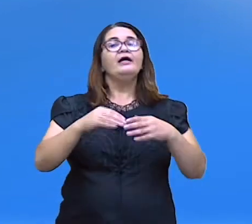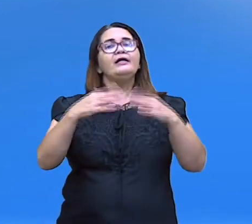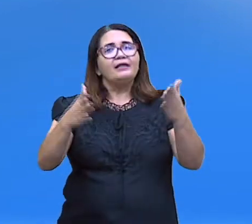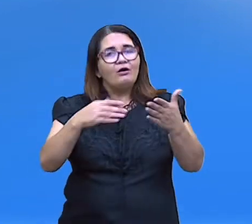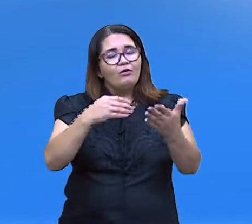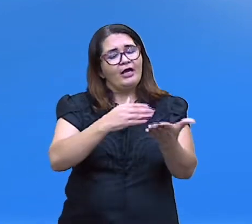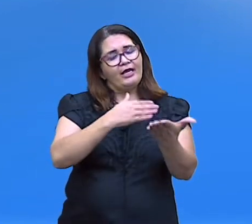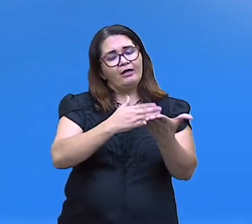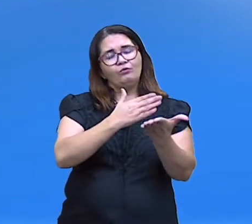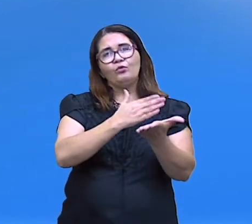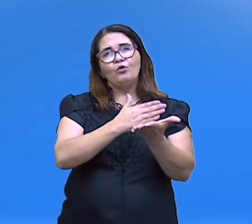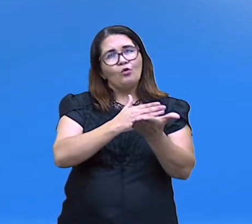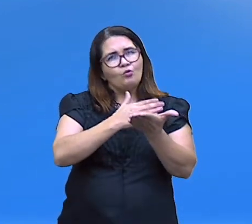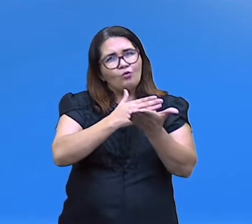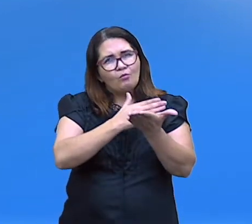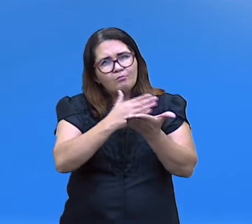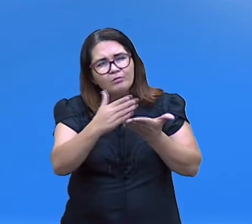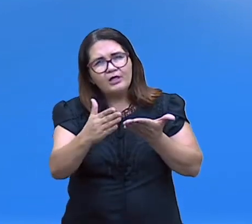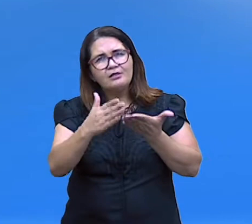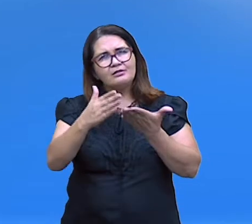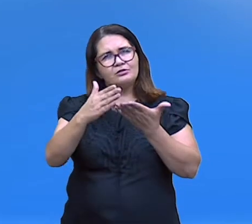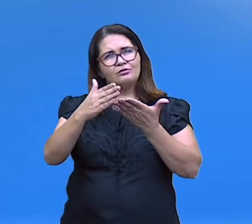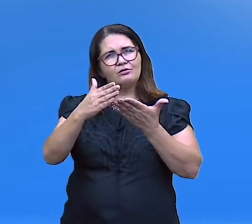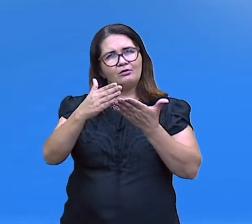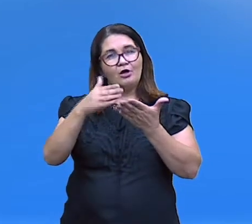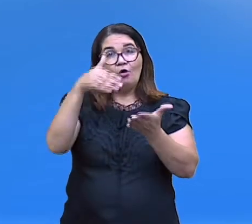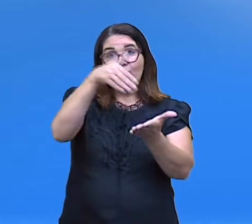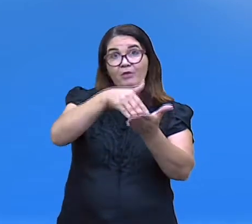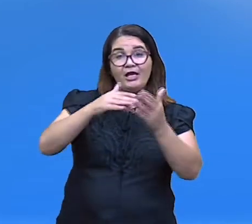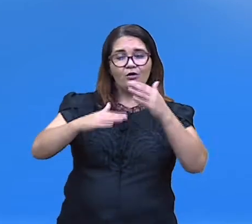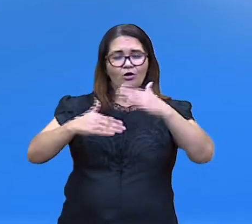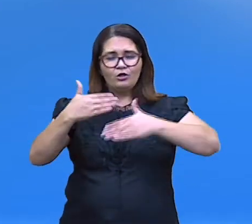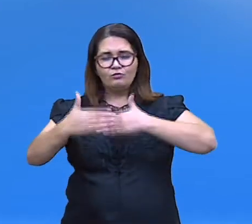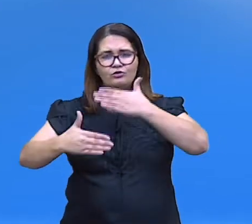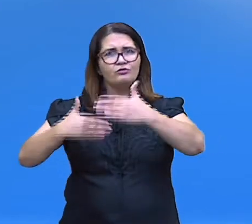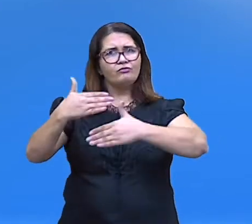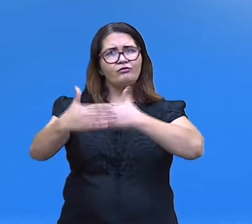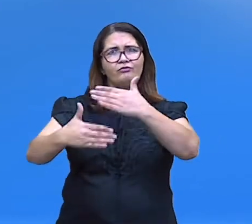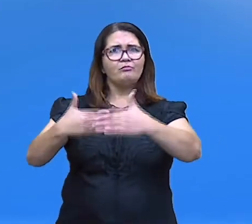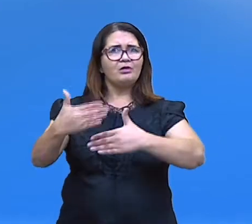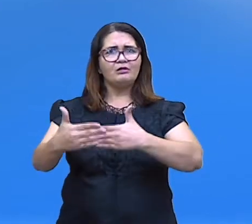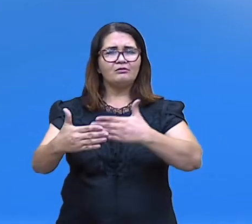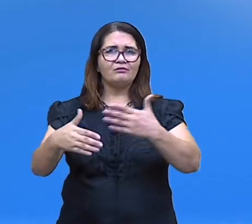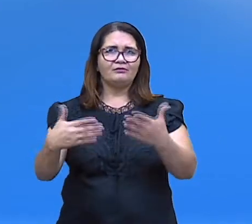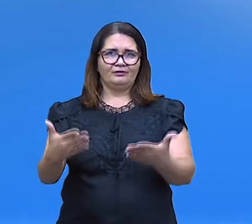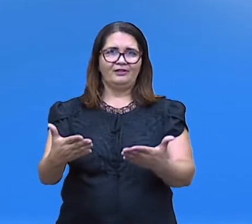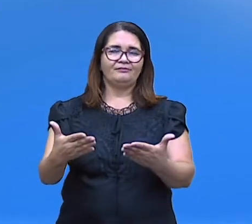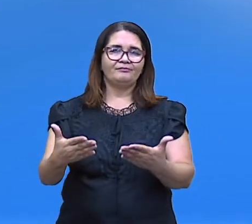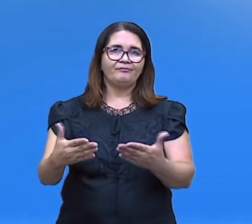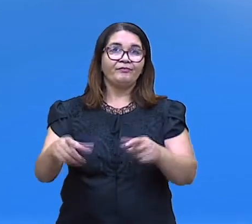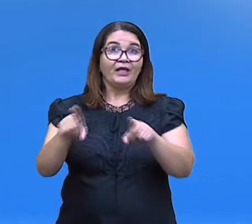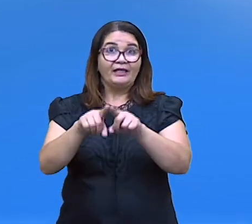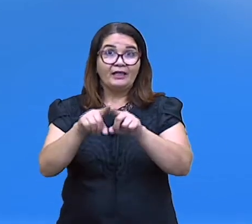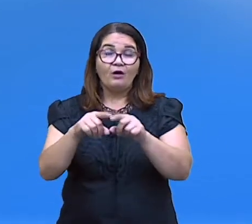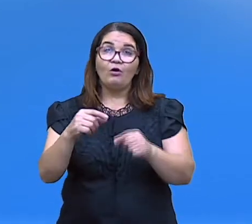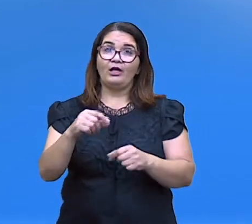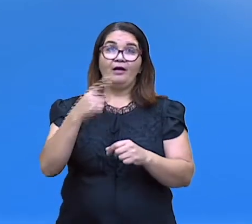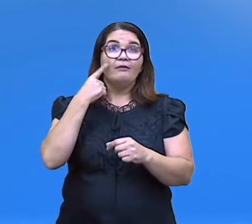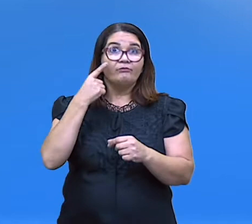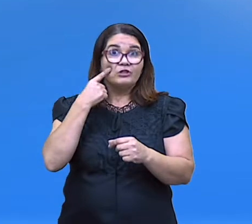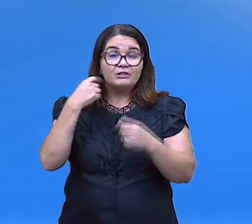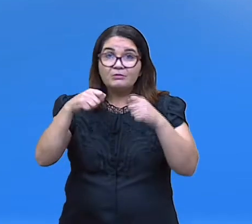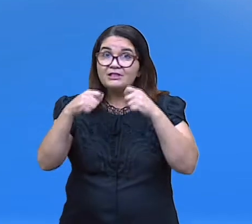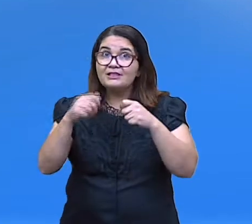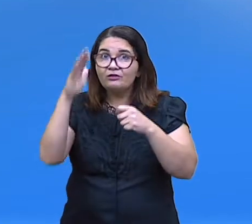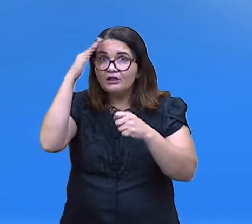se faz. Pessoal, não confundam aí storyline com essa sinopse que vocês leem, não. Ok?